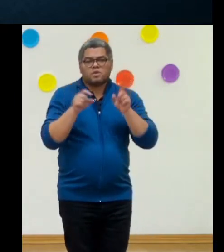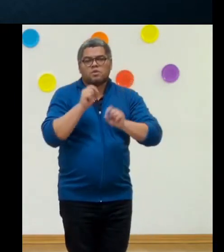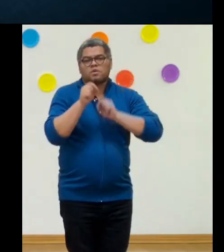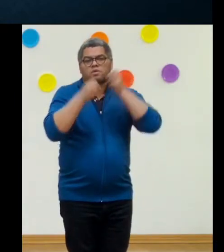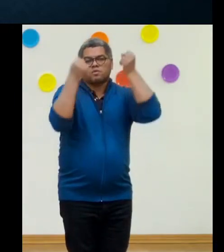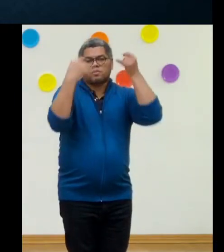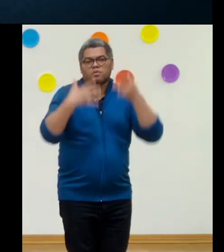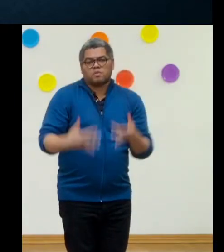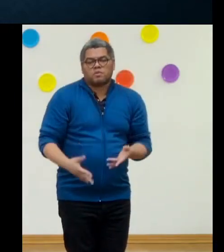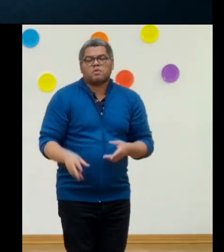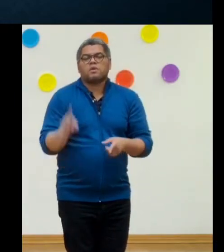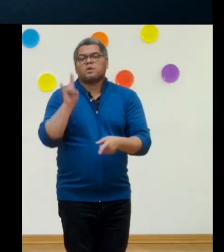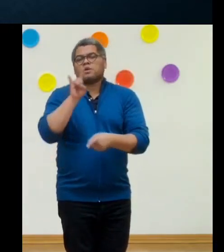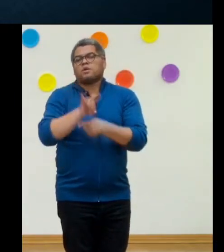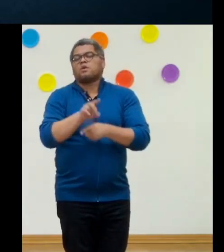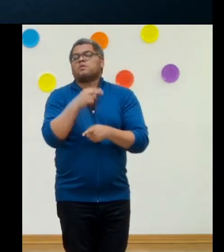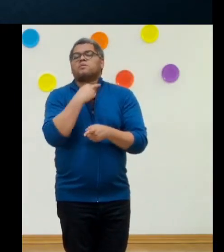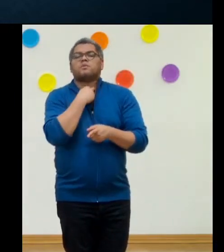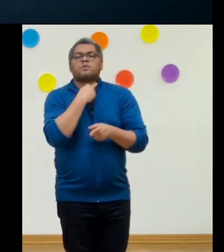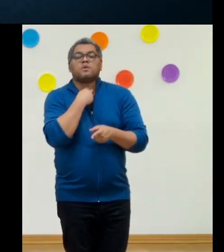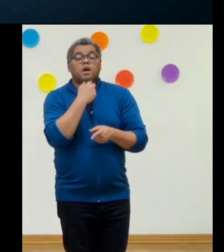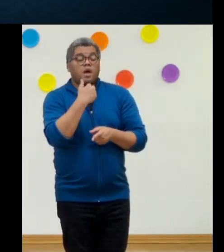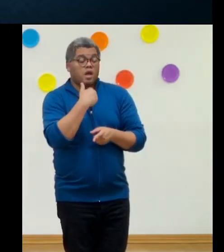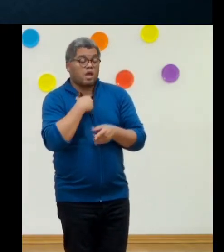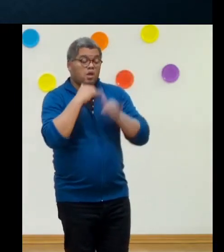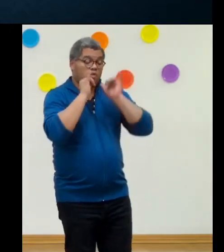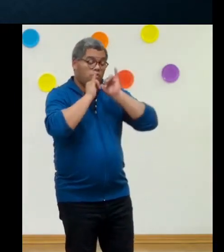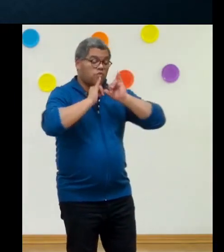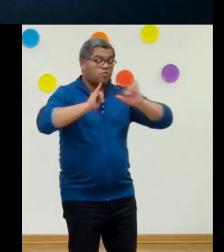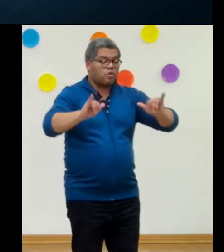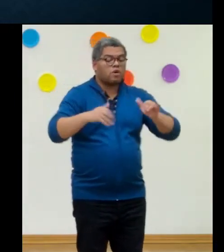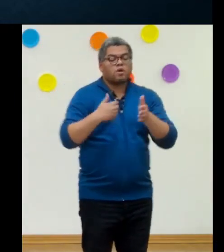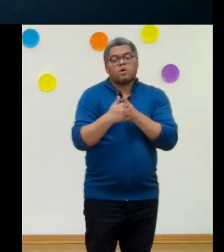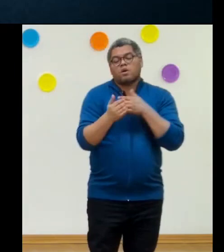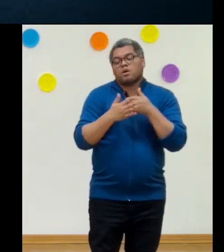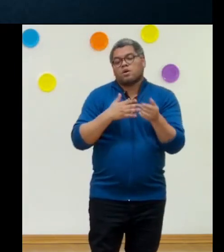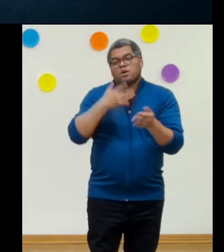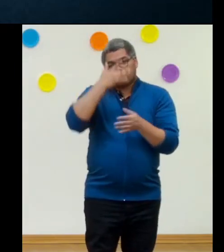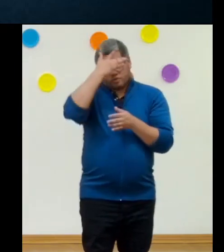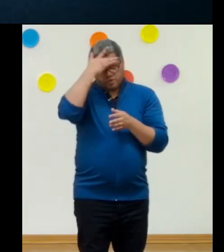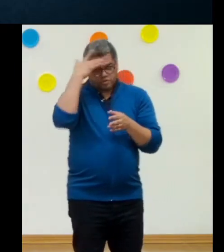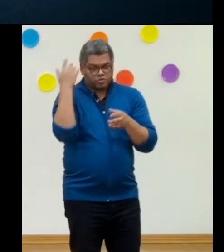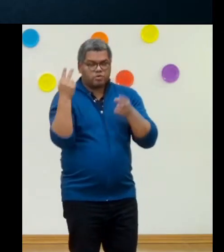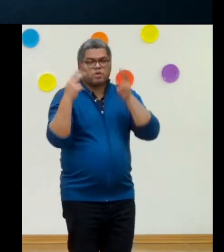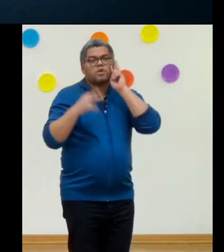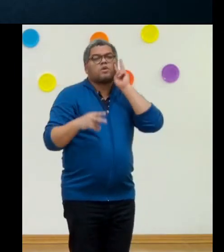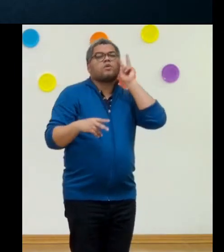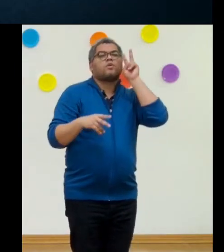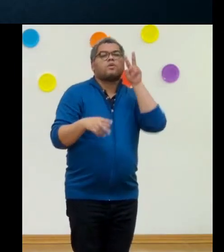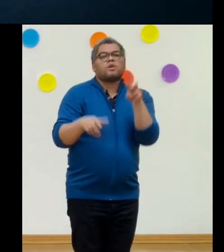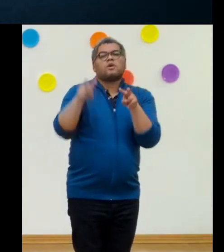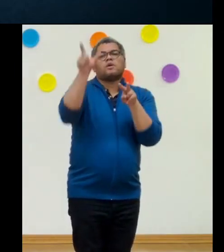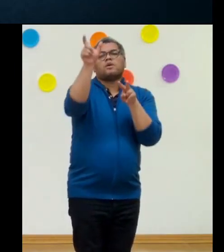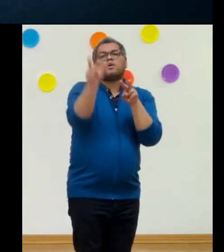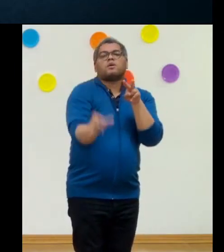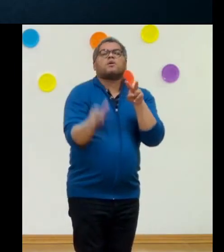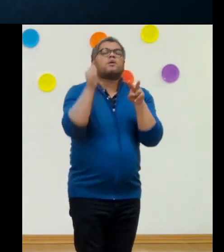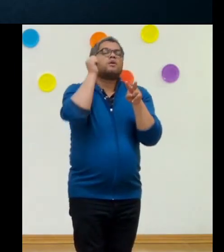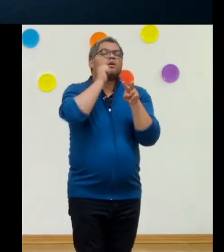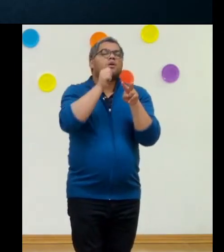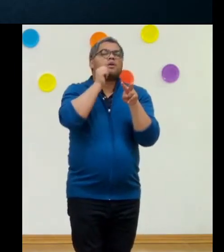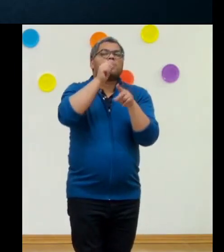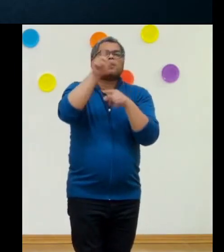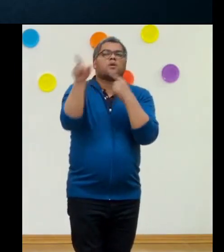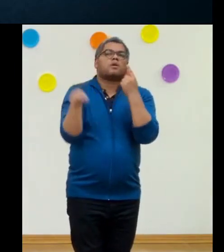dizendo, não adulterarás. Eu, porém, vos digo, qualquer que olhar para uma mulher com